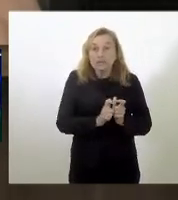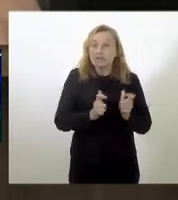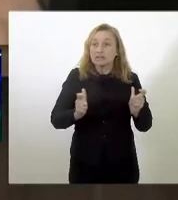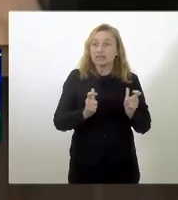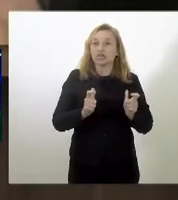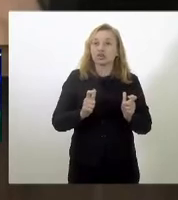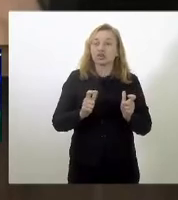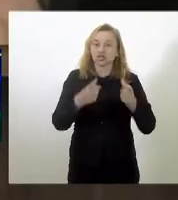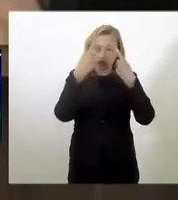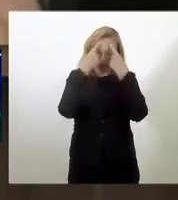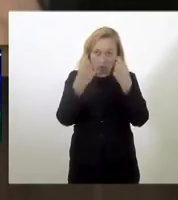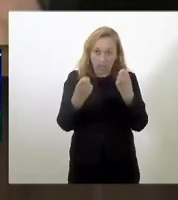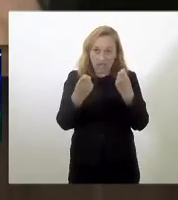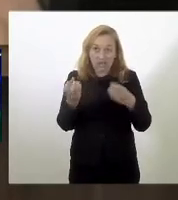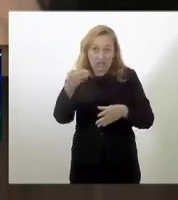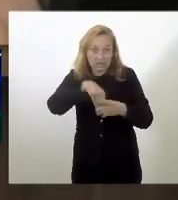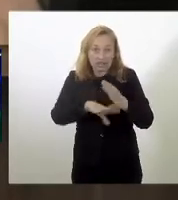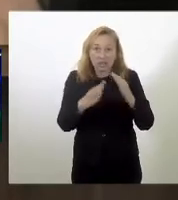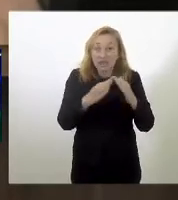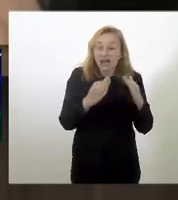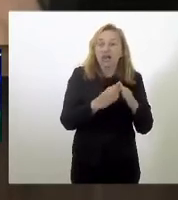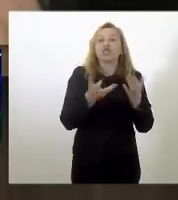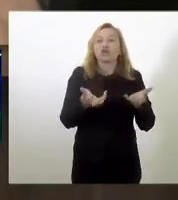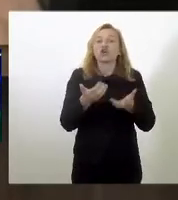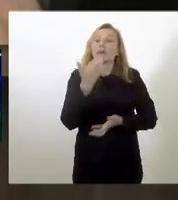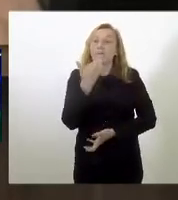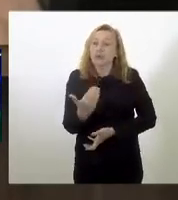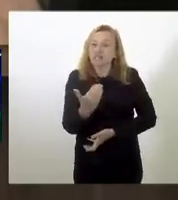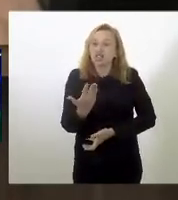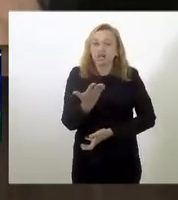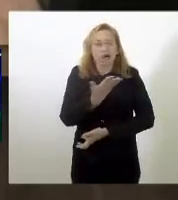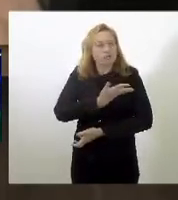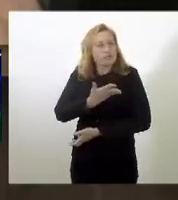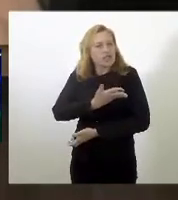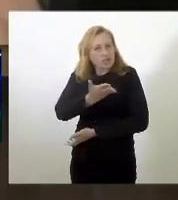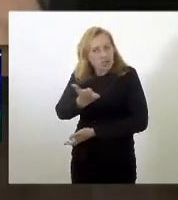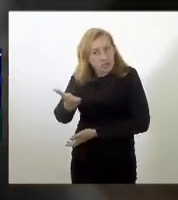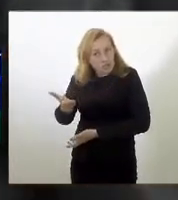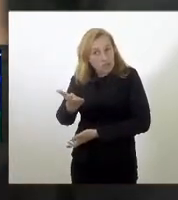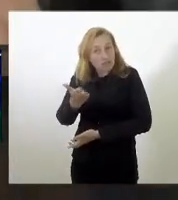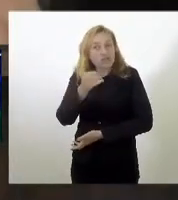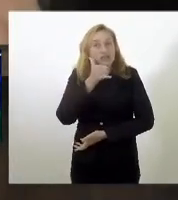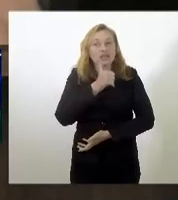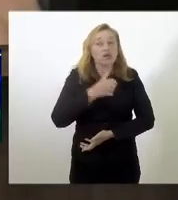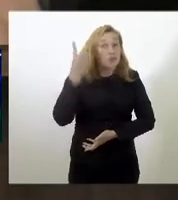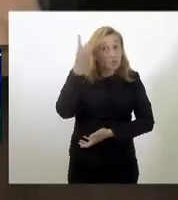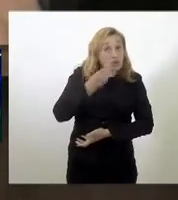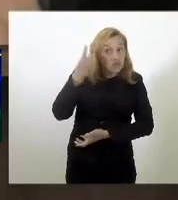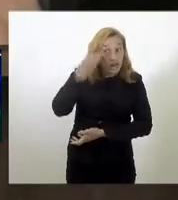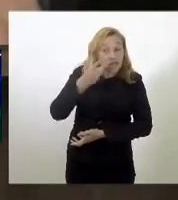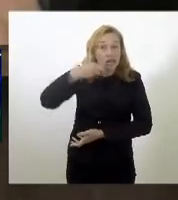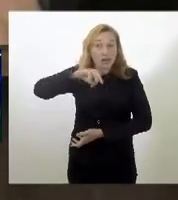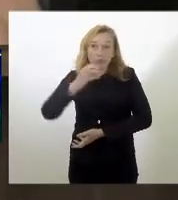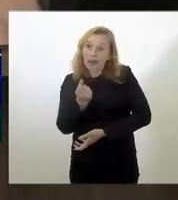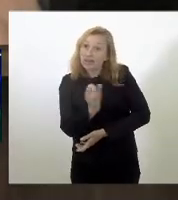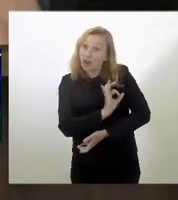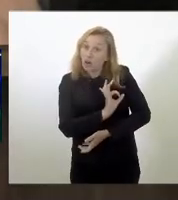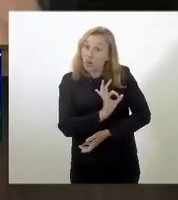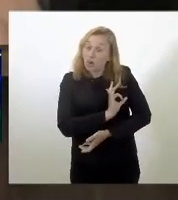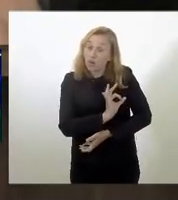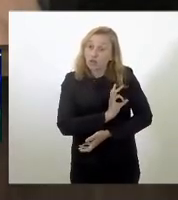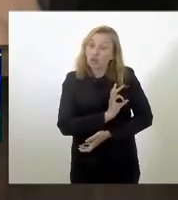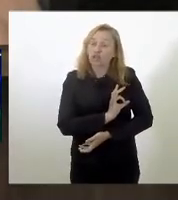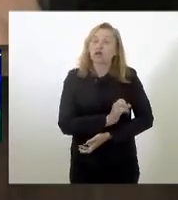forma significativa. Então, eu queria pedir às minhas nobres companheiras parlamentares, à deputada Marta Rocha,